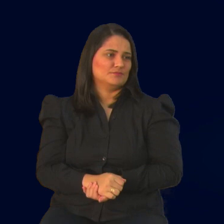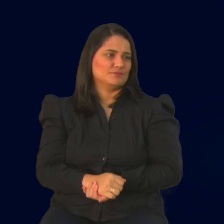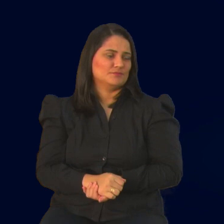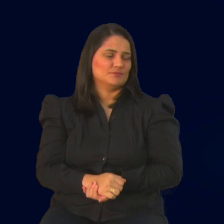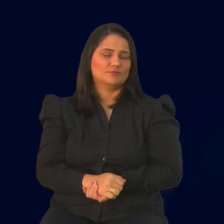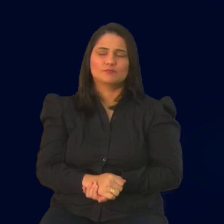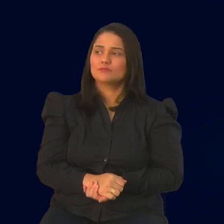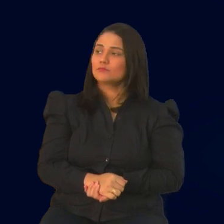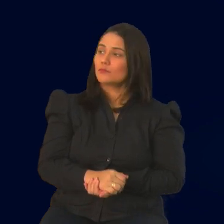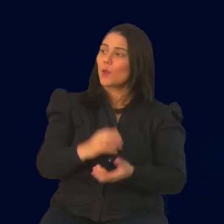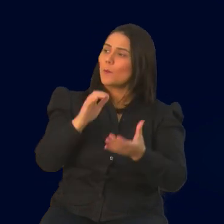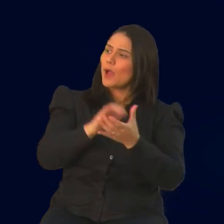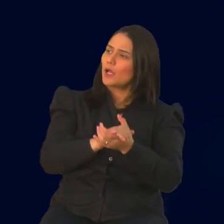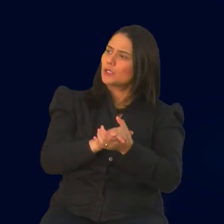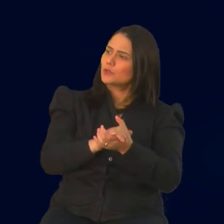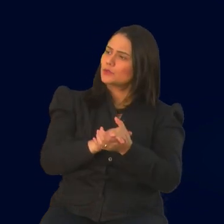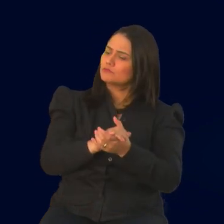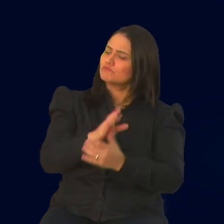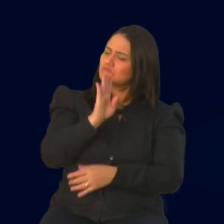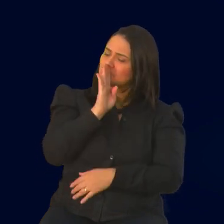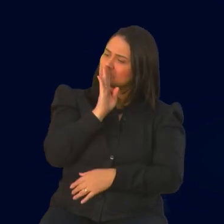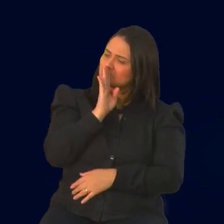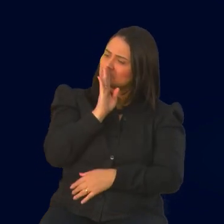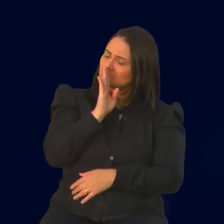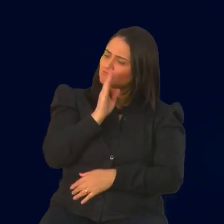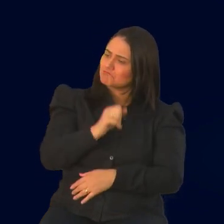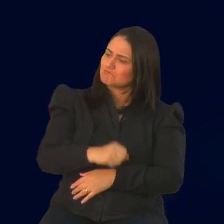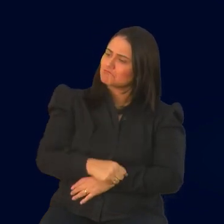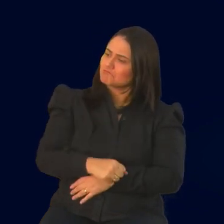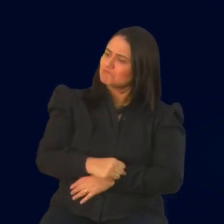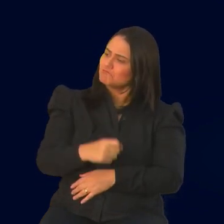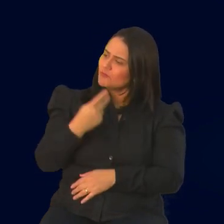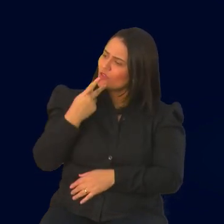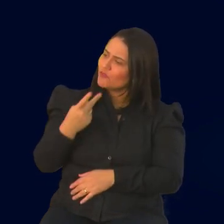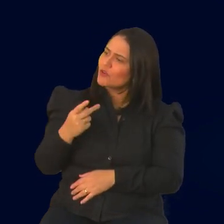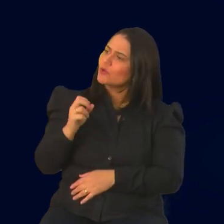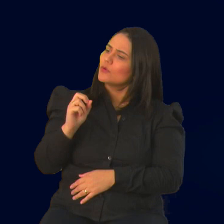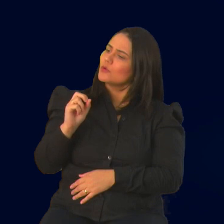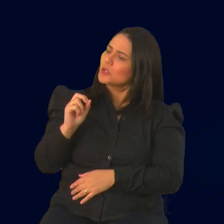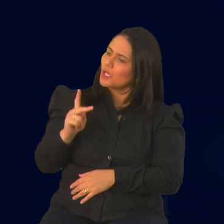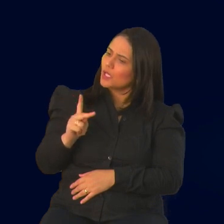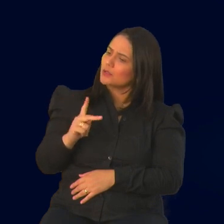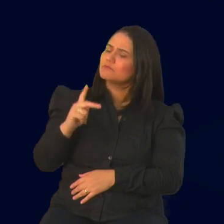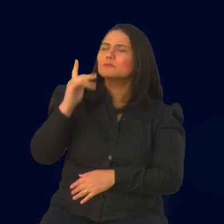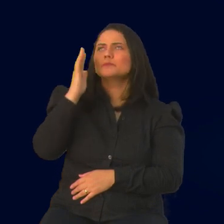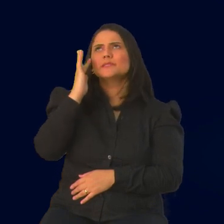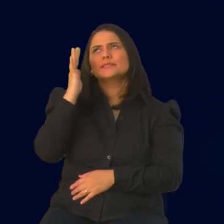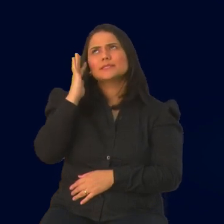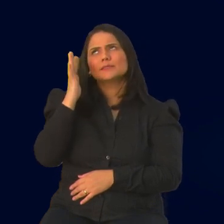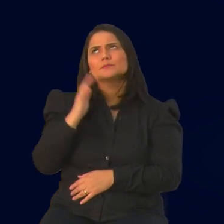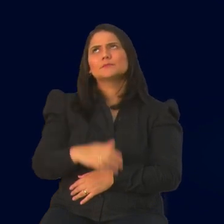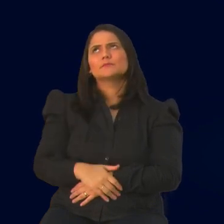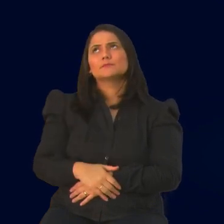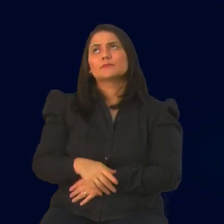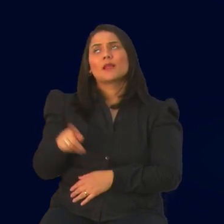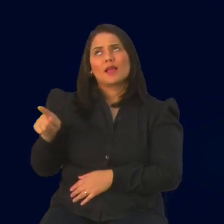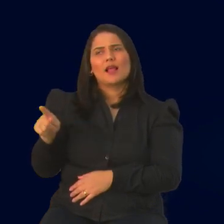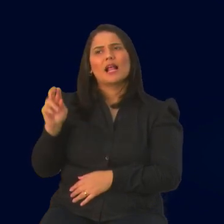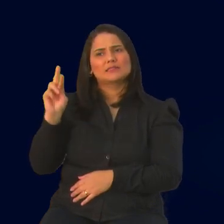E o marido, quieto, disse apenas ok e ficou refletindo: minha mulher tem razão.